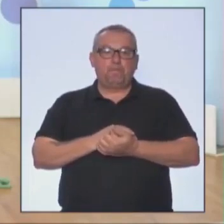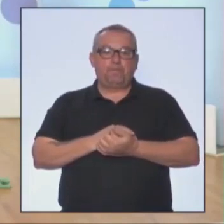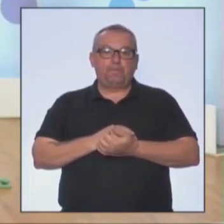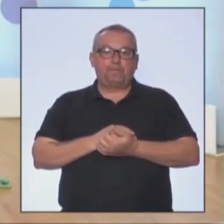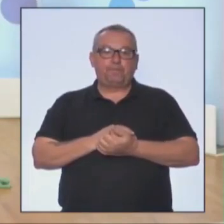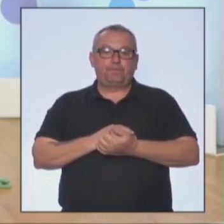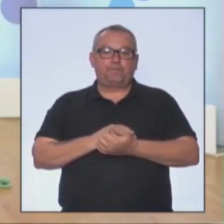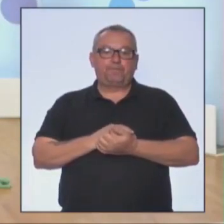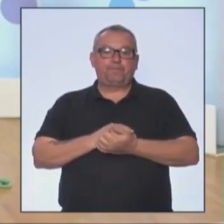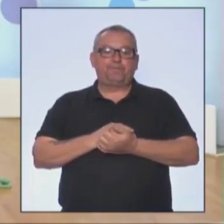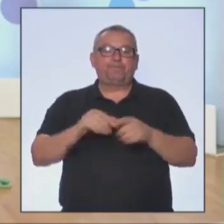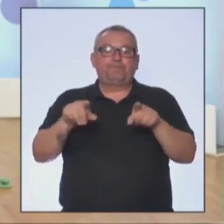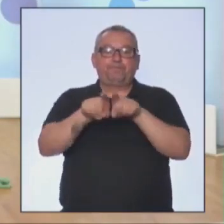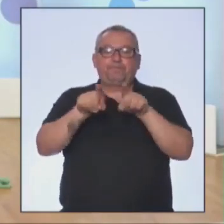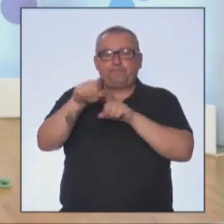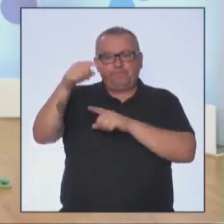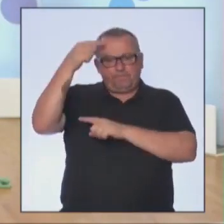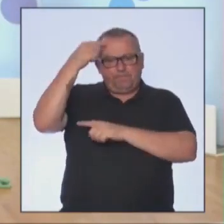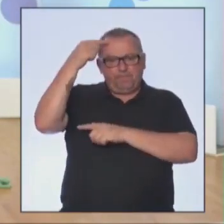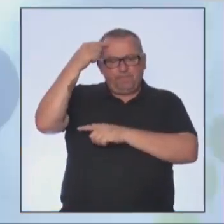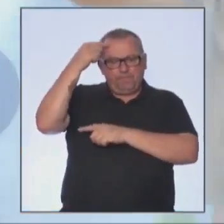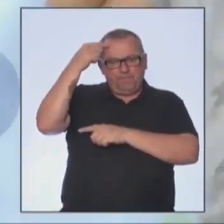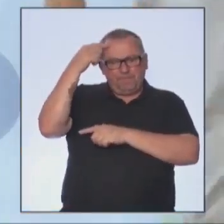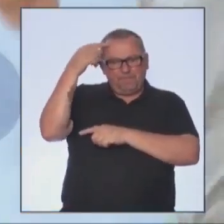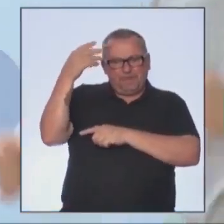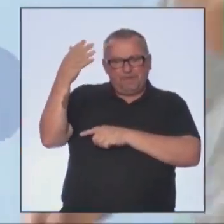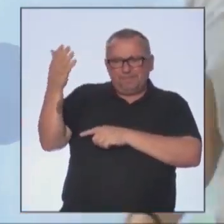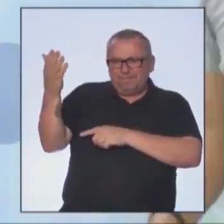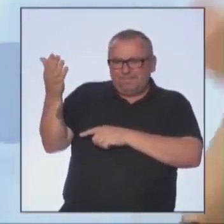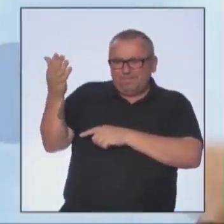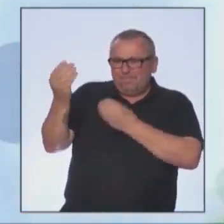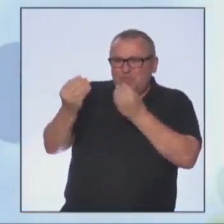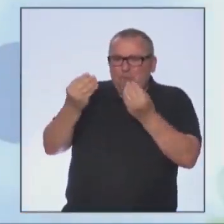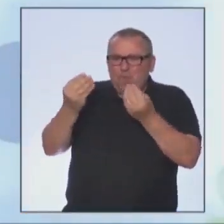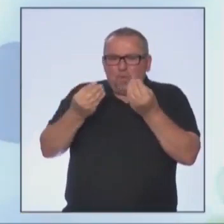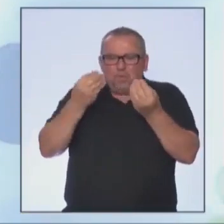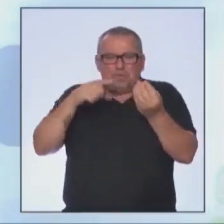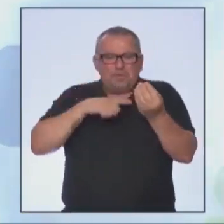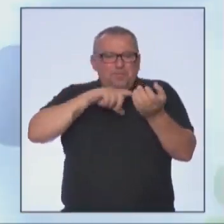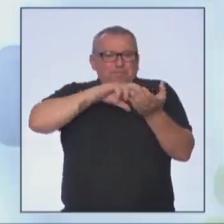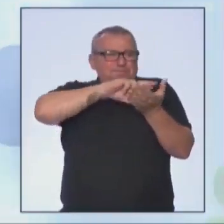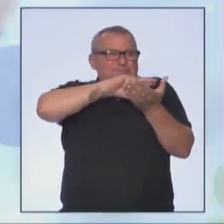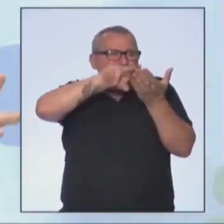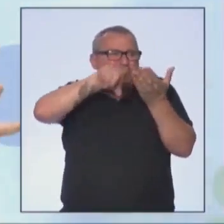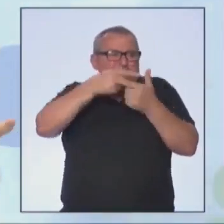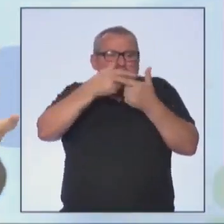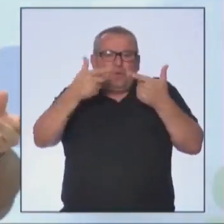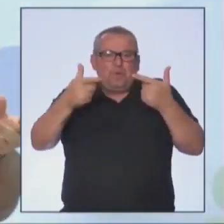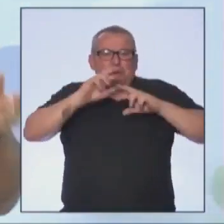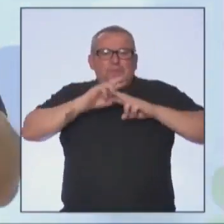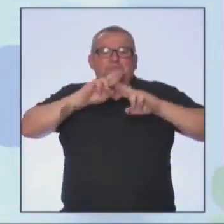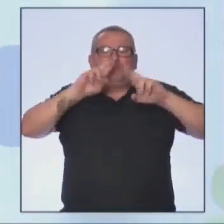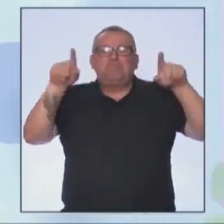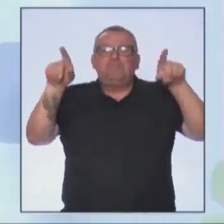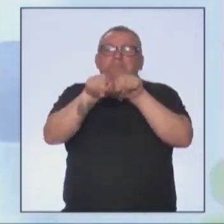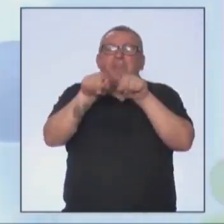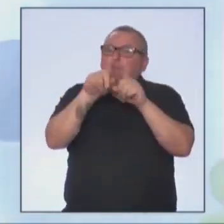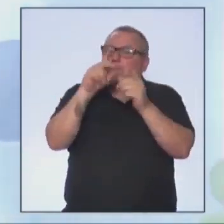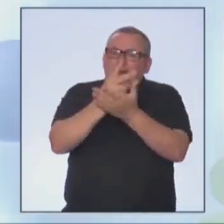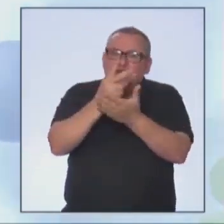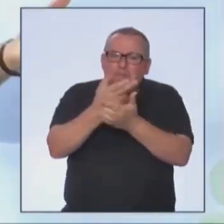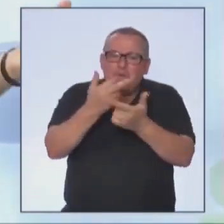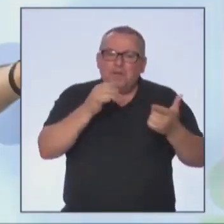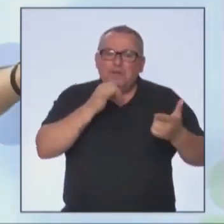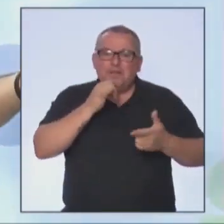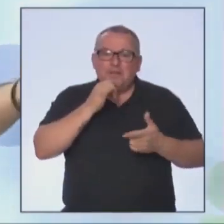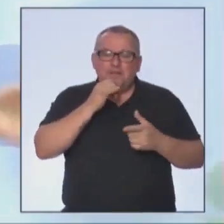Bom, agora você deve estar pensando, mas como é que tem tanta coisas tão diferentes que é a mesma coisa? Por